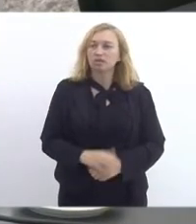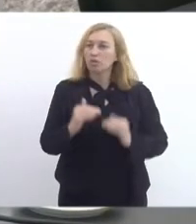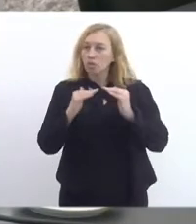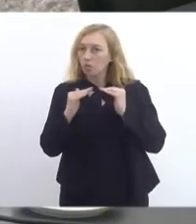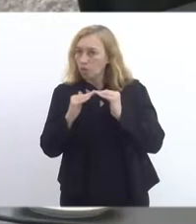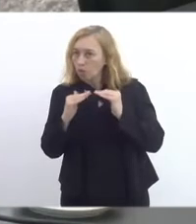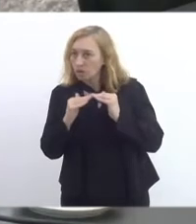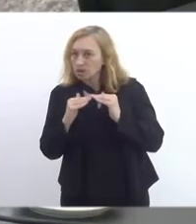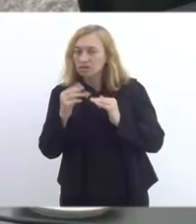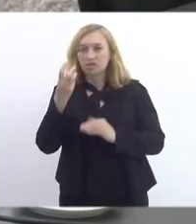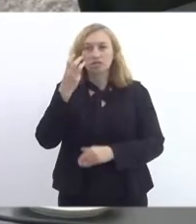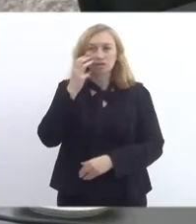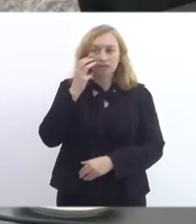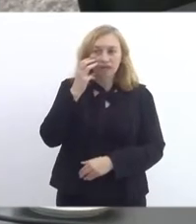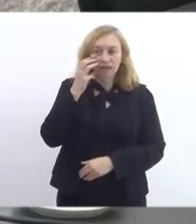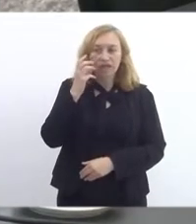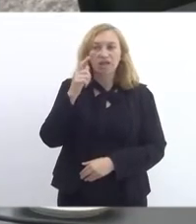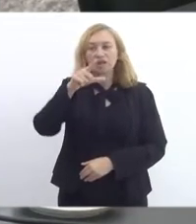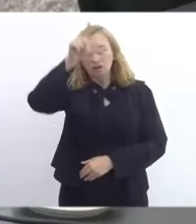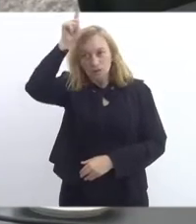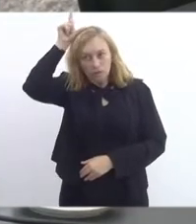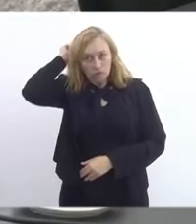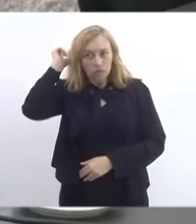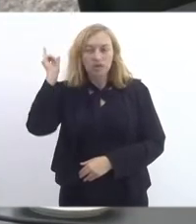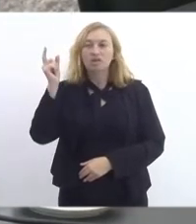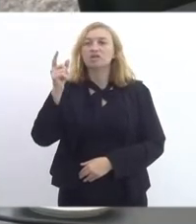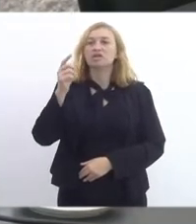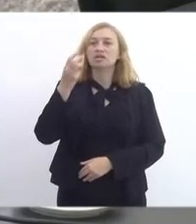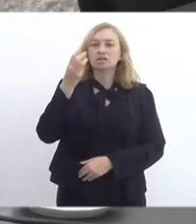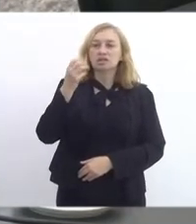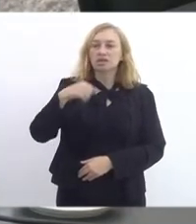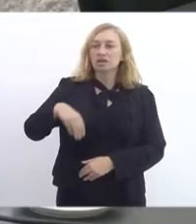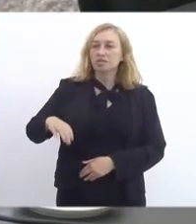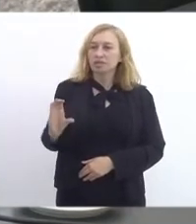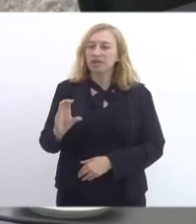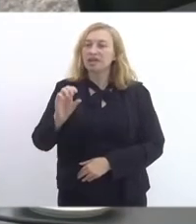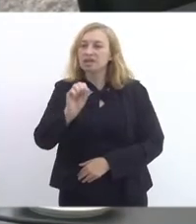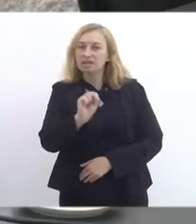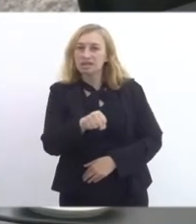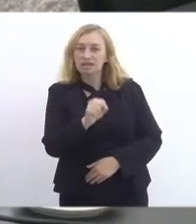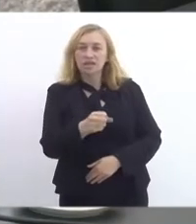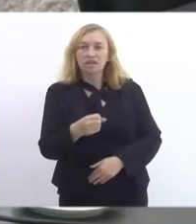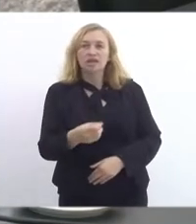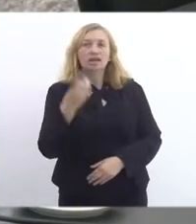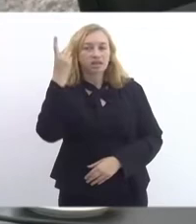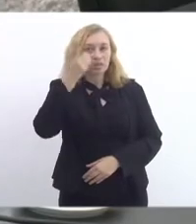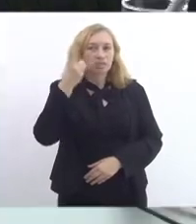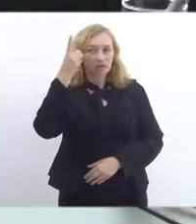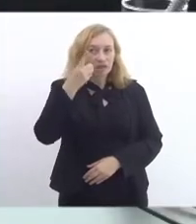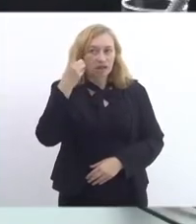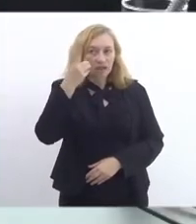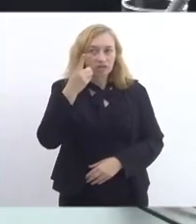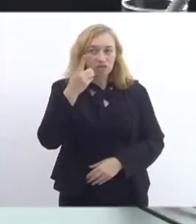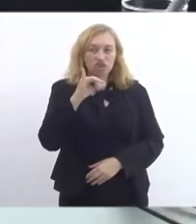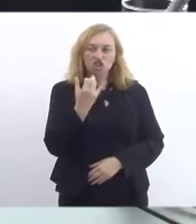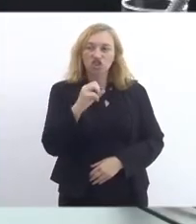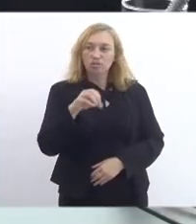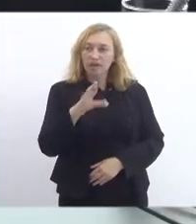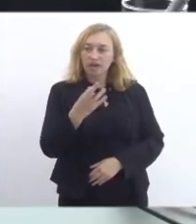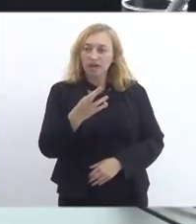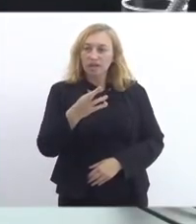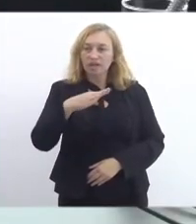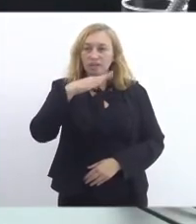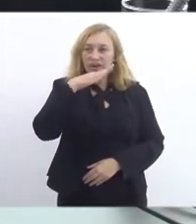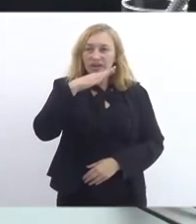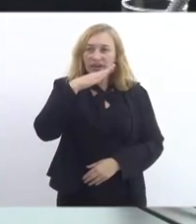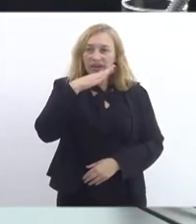concordam, deputado Valdeque, Luiz e Mink? Podemos Sim. ir? Até porque as emendas do deputado Chiquinho da Mangueira são de autoria de Vossa Excelência. Vossa